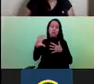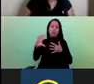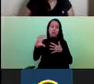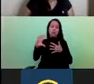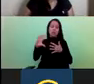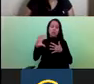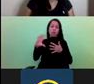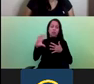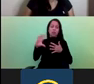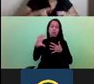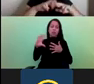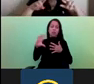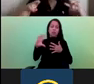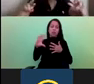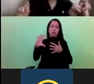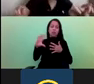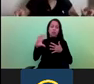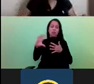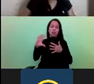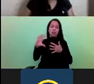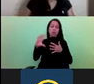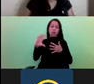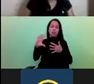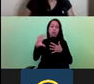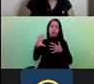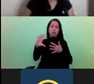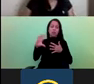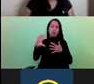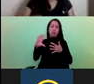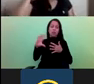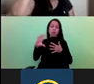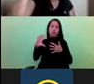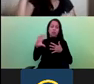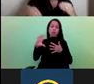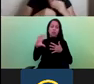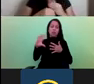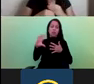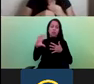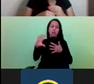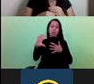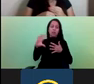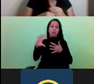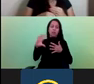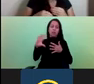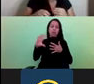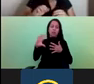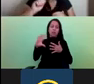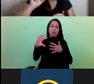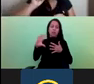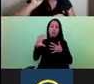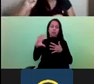E aí a diversidade, eu deveria ter colocado, inclusive, no plural, as diversidades,